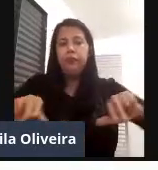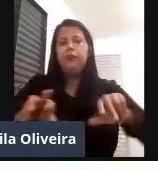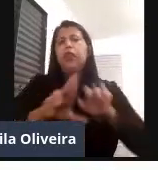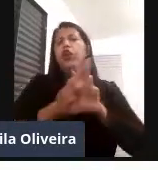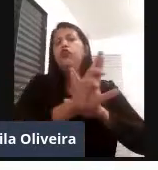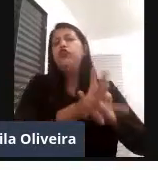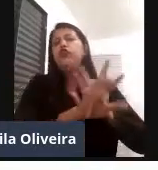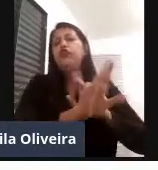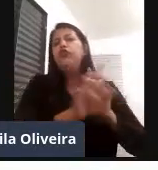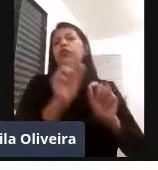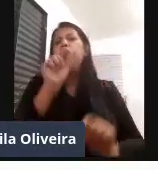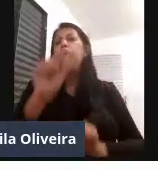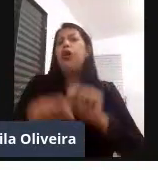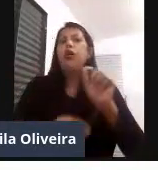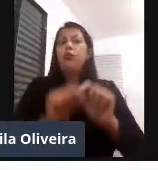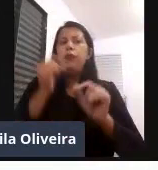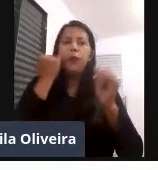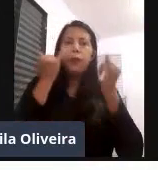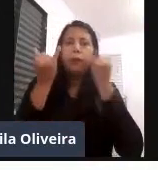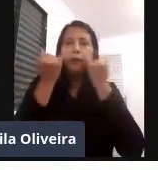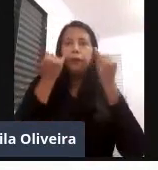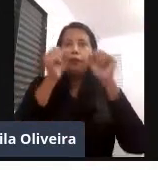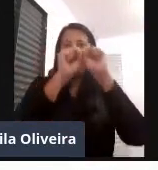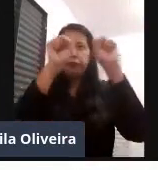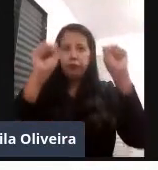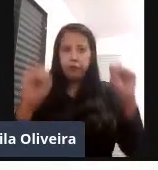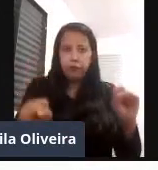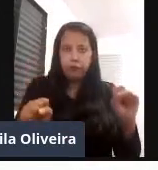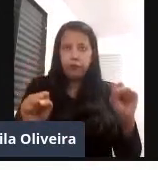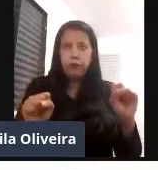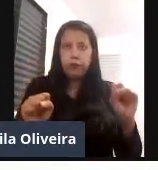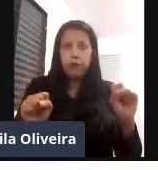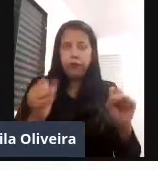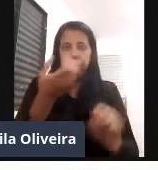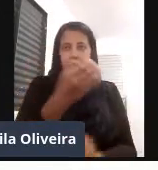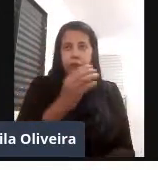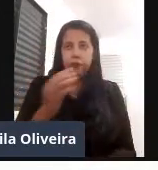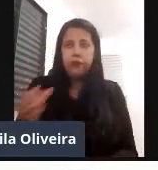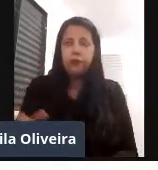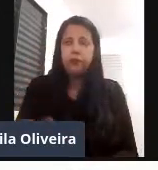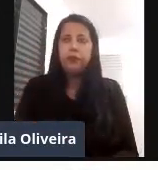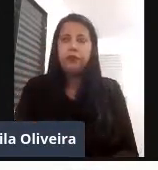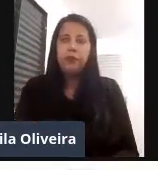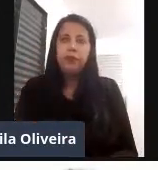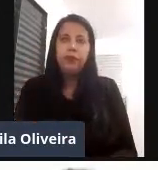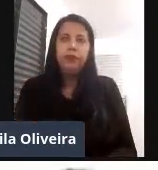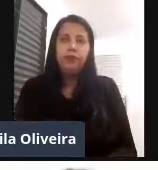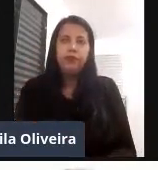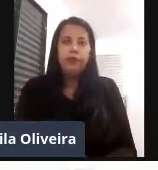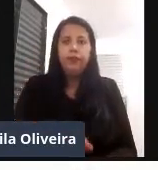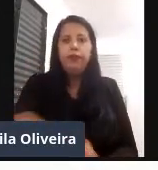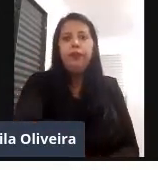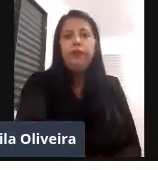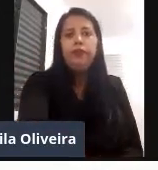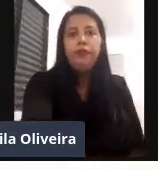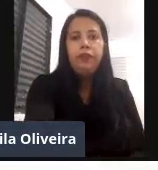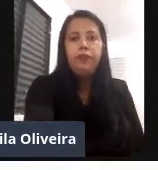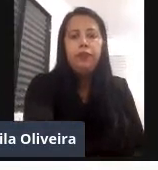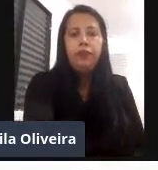base de dados científica para uma outra base de dados, vamos dizer assim, de forma geral, né? Vou usar aqui o próprio